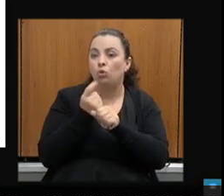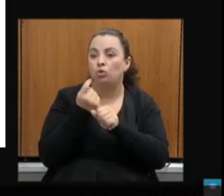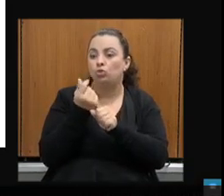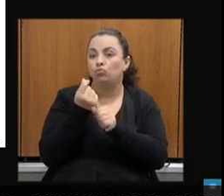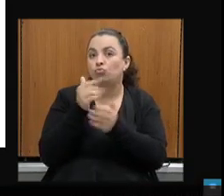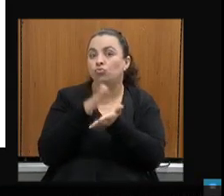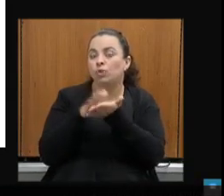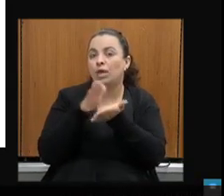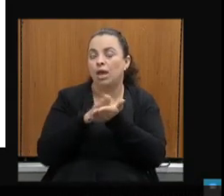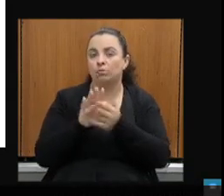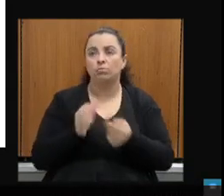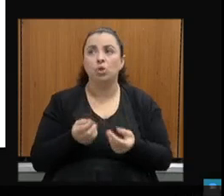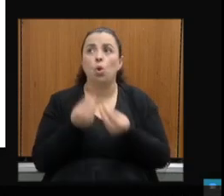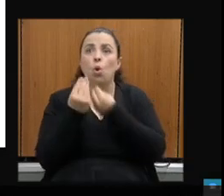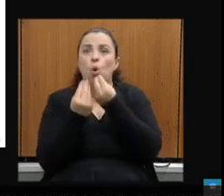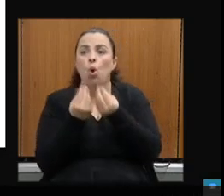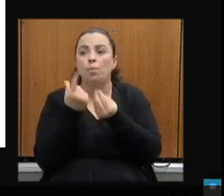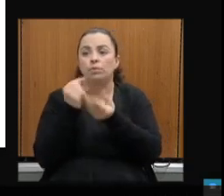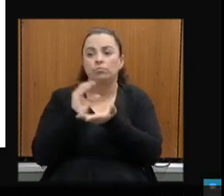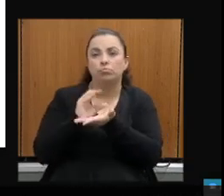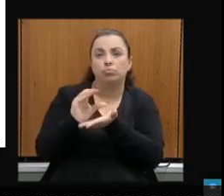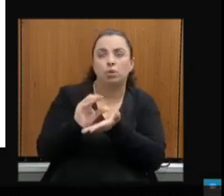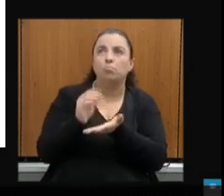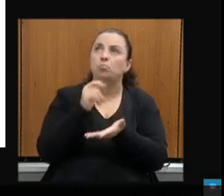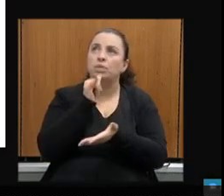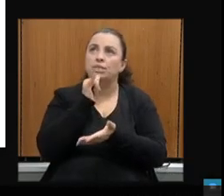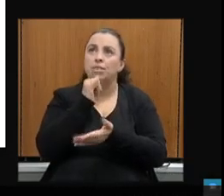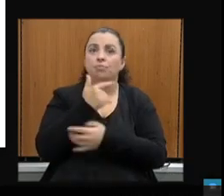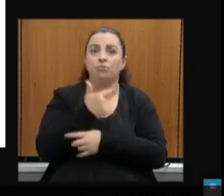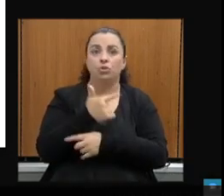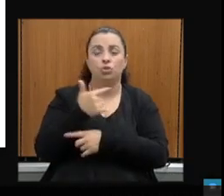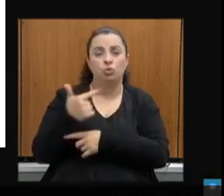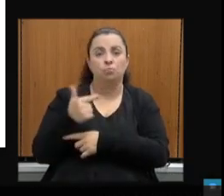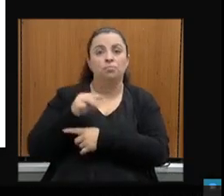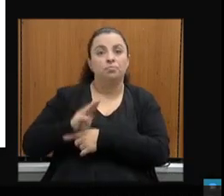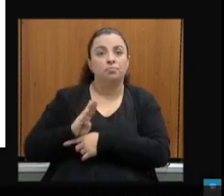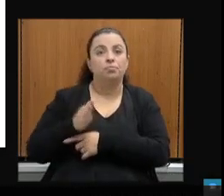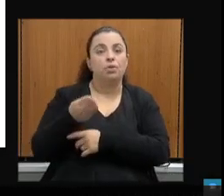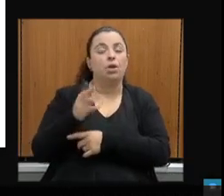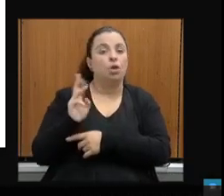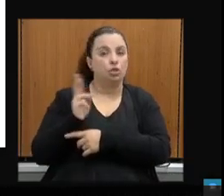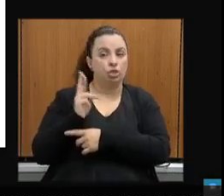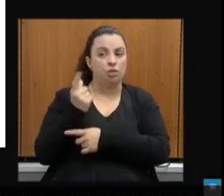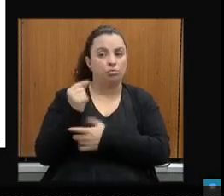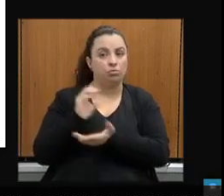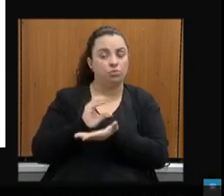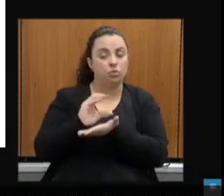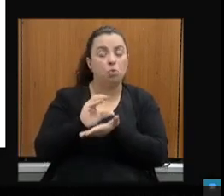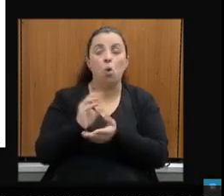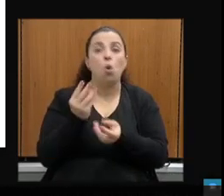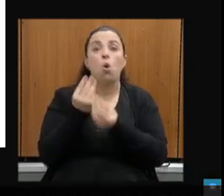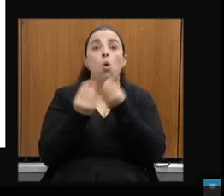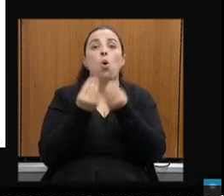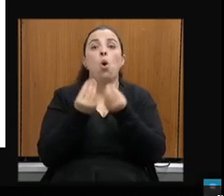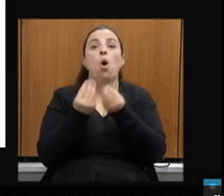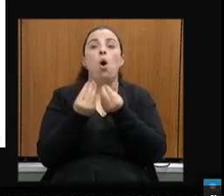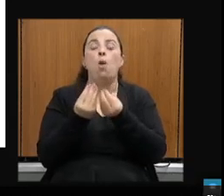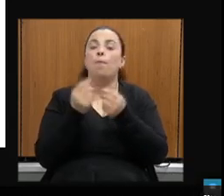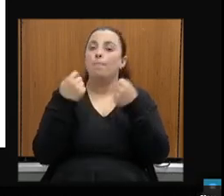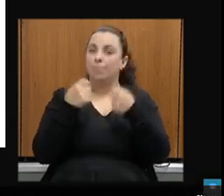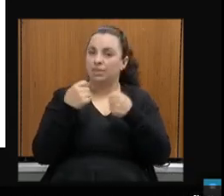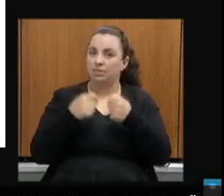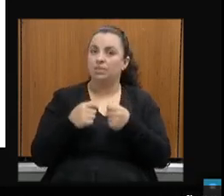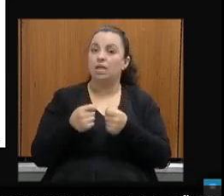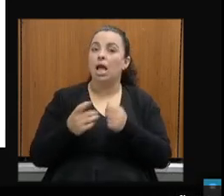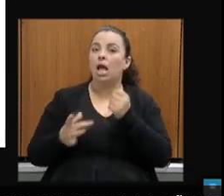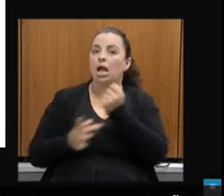todo esse investimento estamos falando de 22 milhões de reais de investimento obviamente que a gente tem que ter recurso